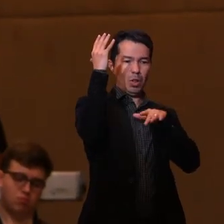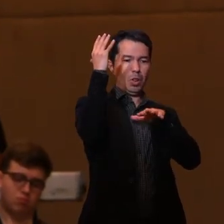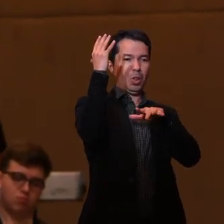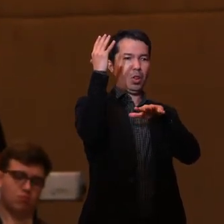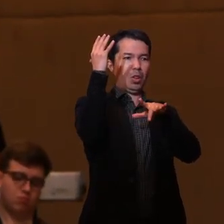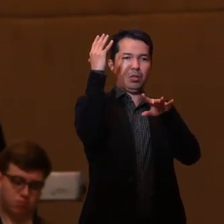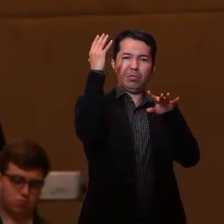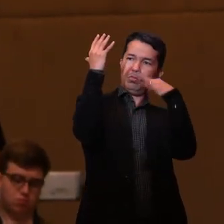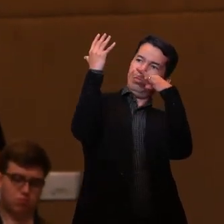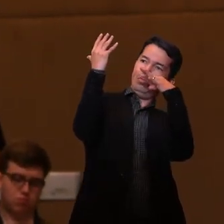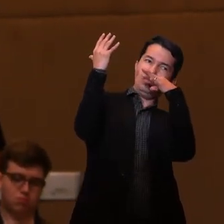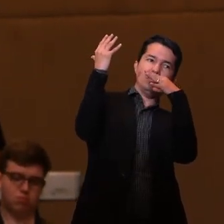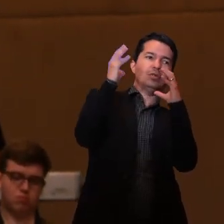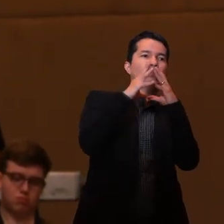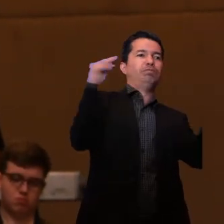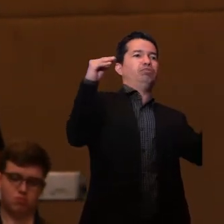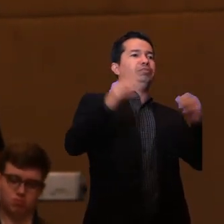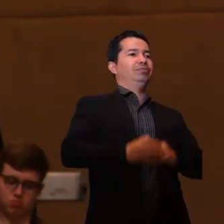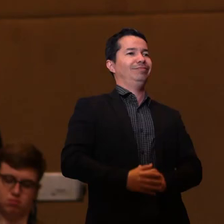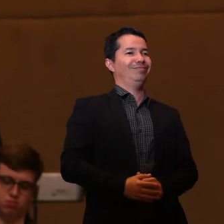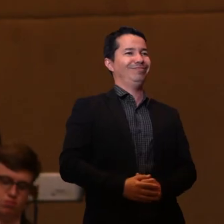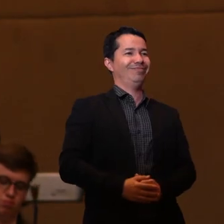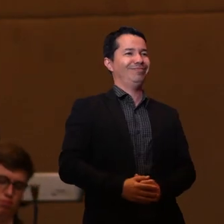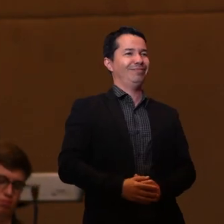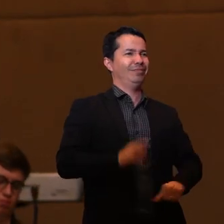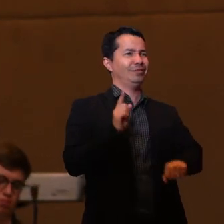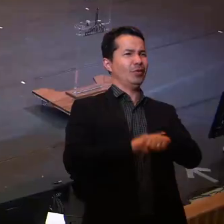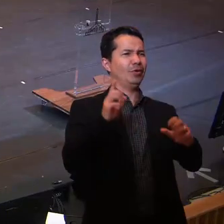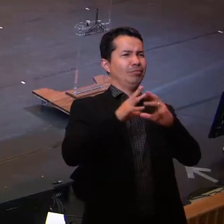na cruz do Calvário,